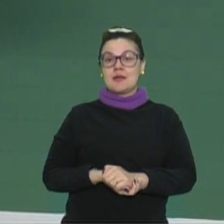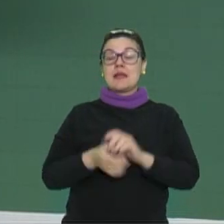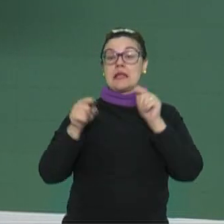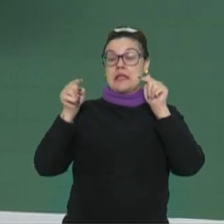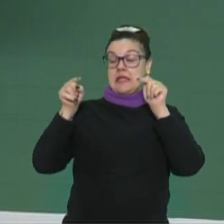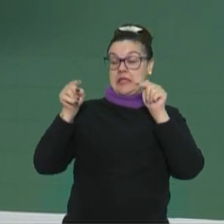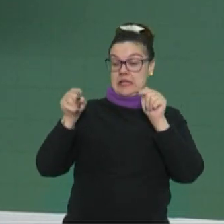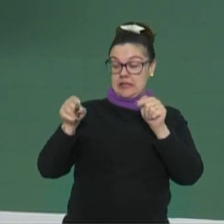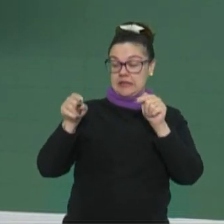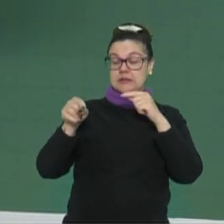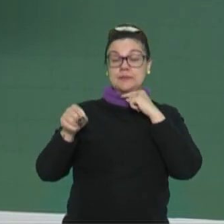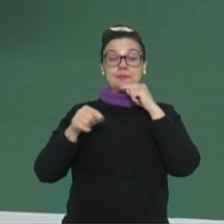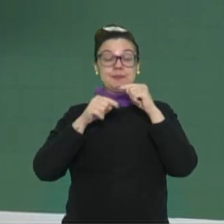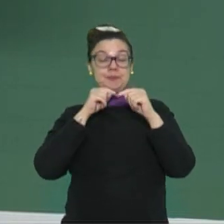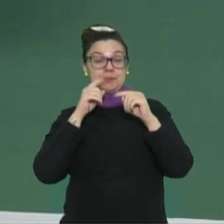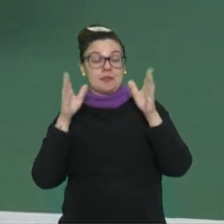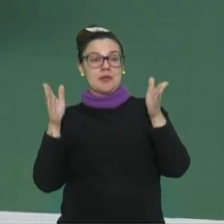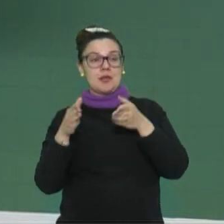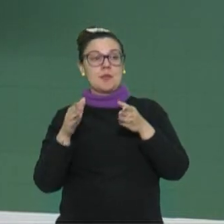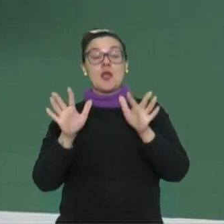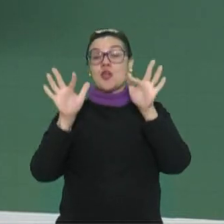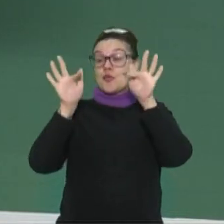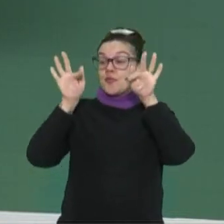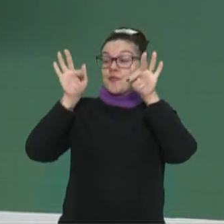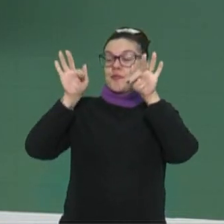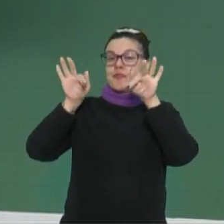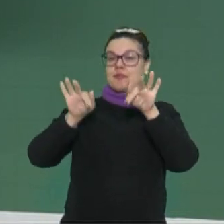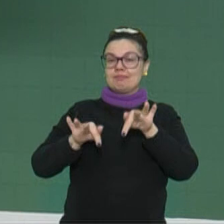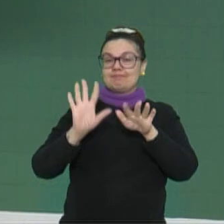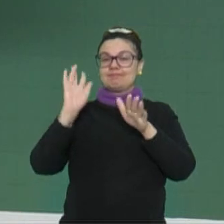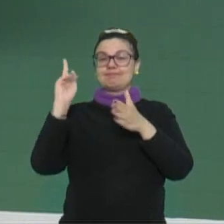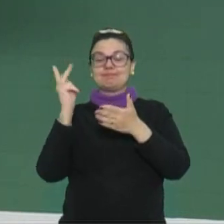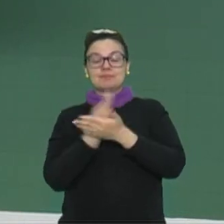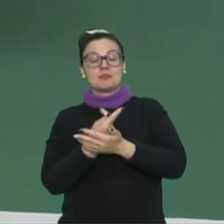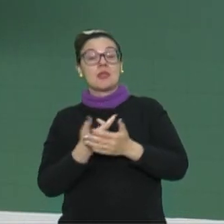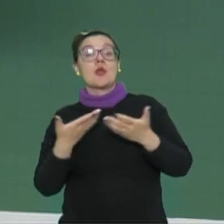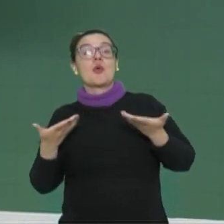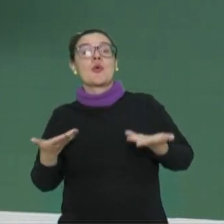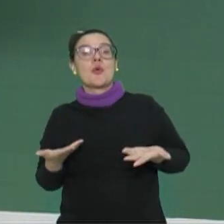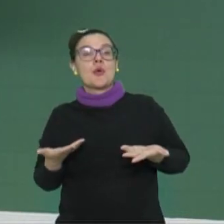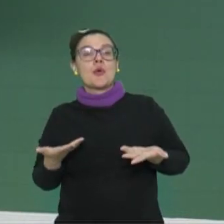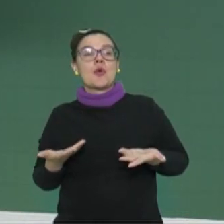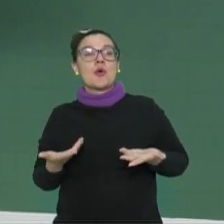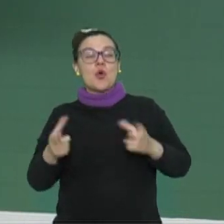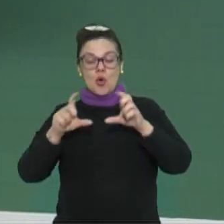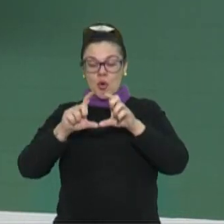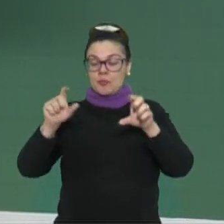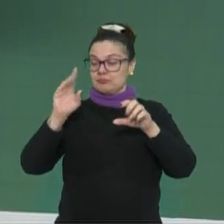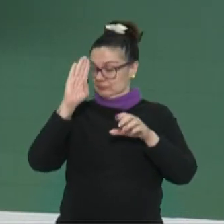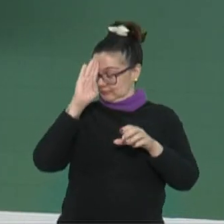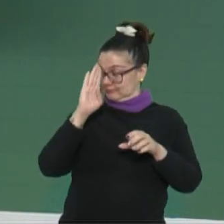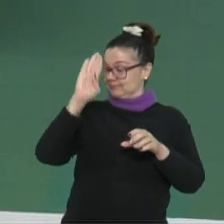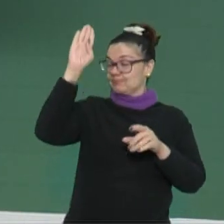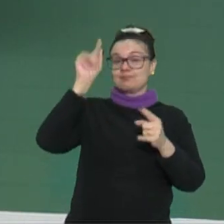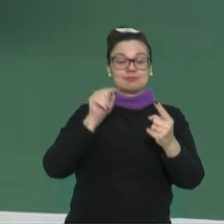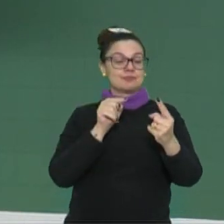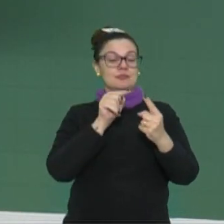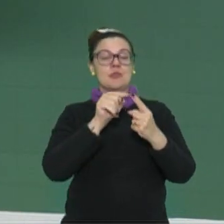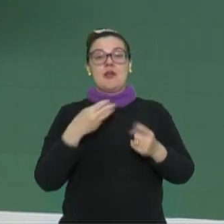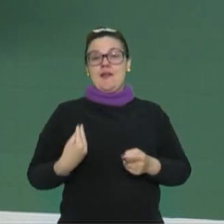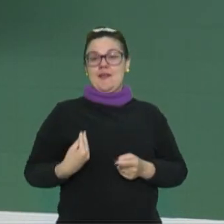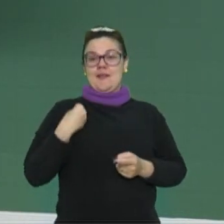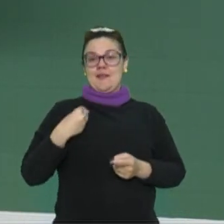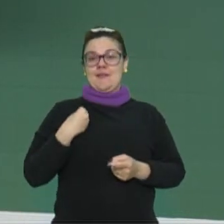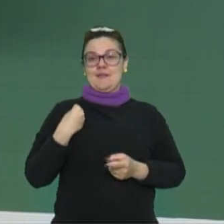Nessa questão principal, lembremos da causa final, ou seja, aonde está o grande objetivo da vida do